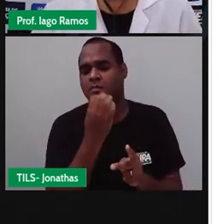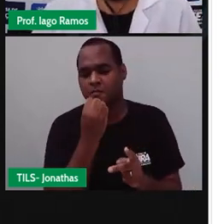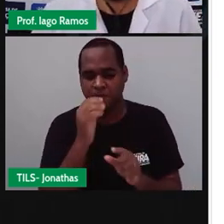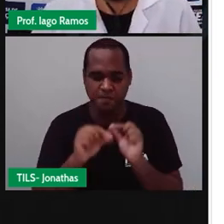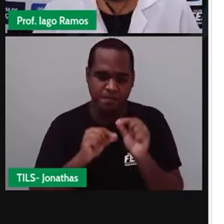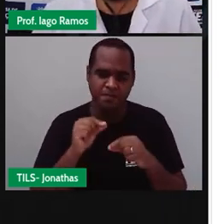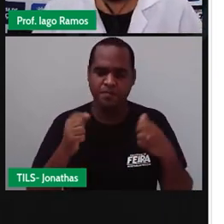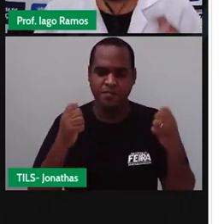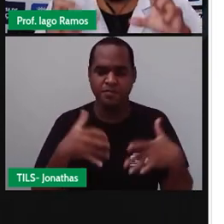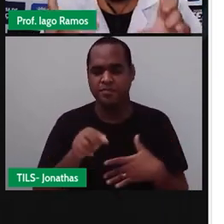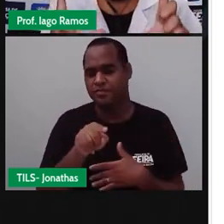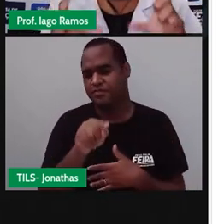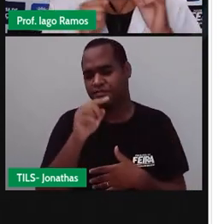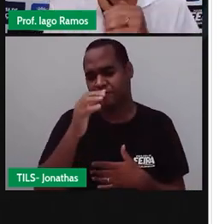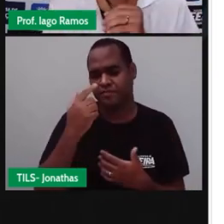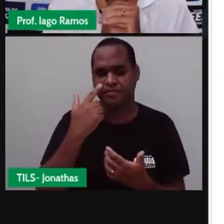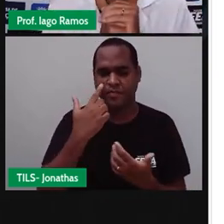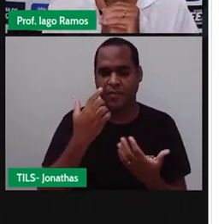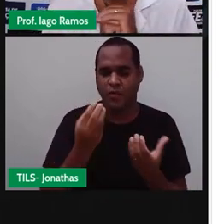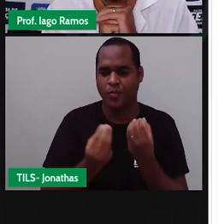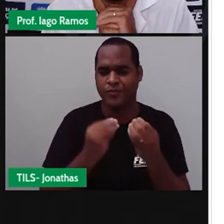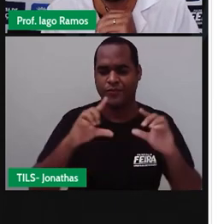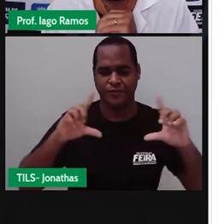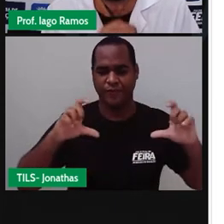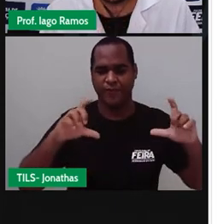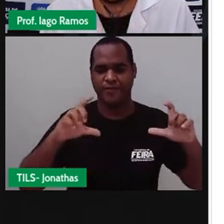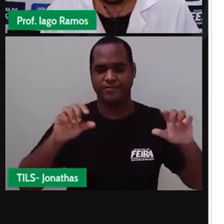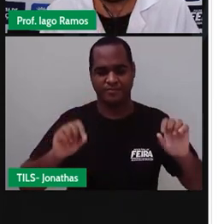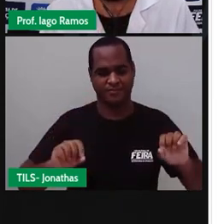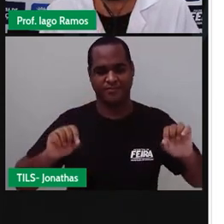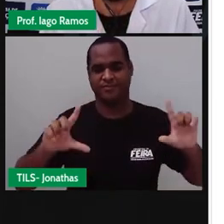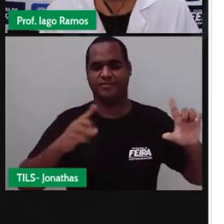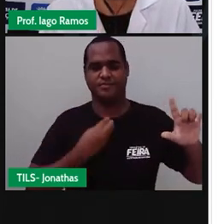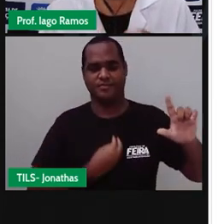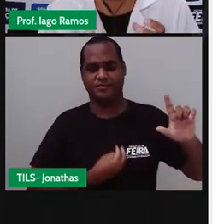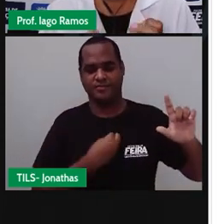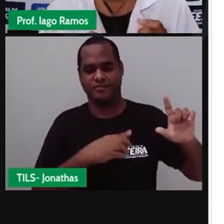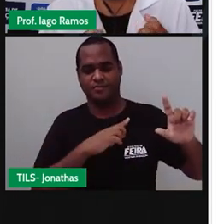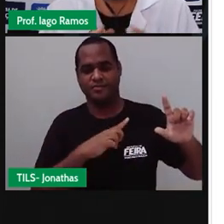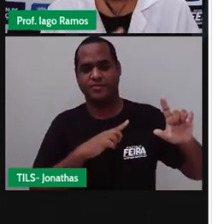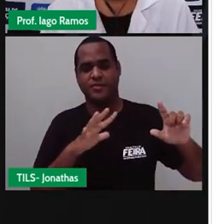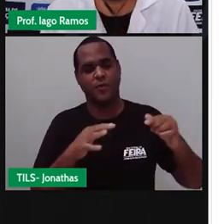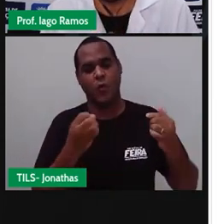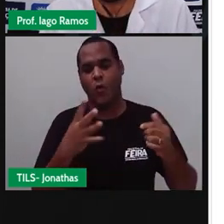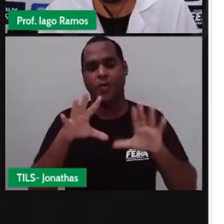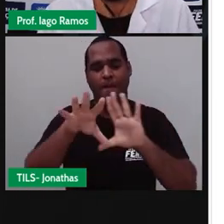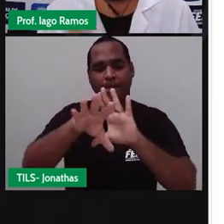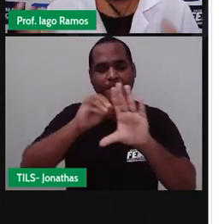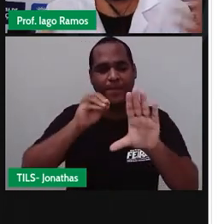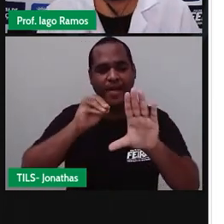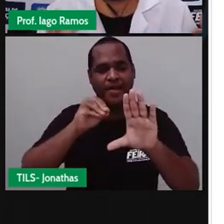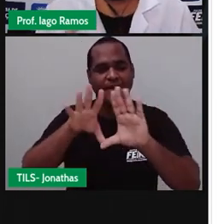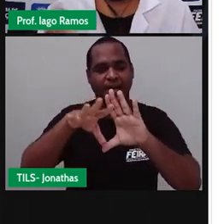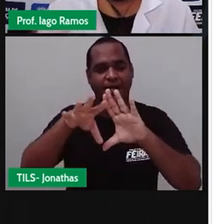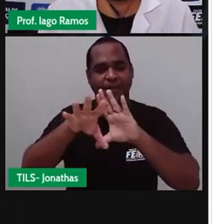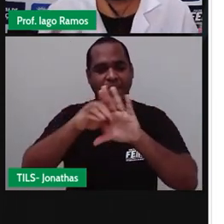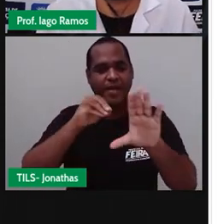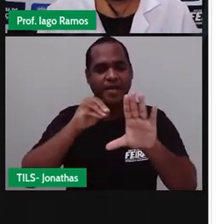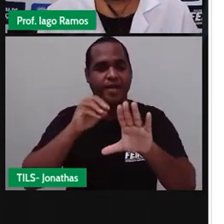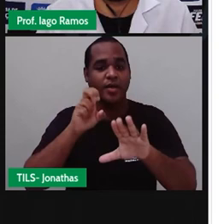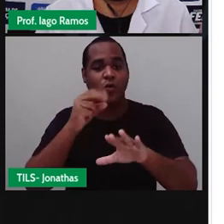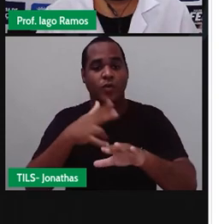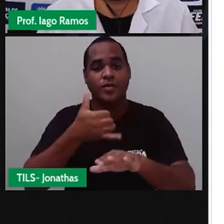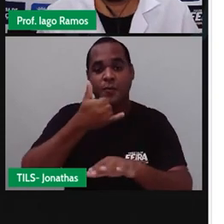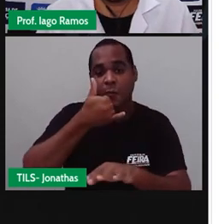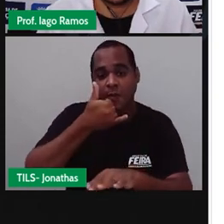O bacana é você fazer uma foto dessa tela aí, tá bom? Ou fazer um print, né? Se você estiver assistindo aí por